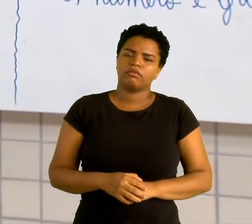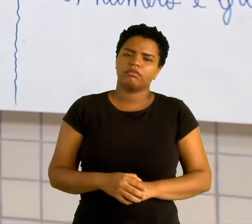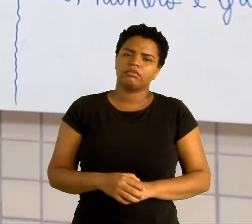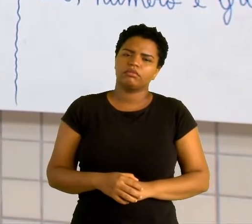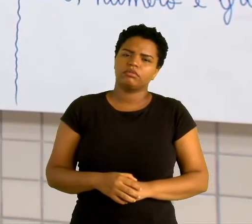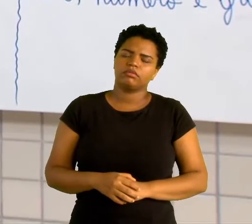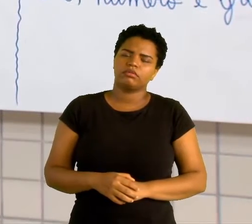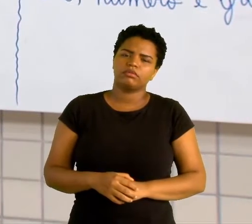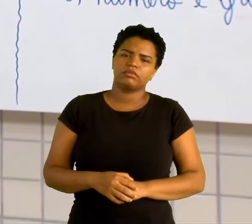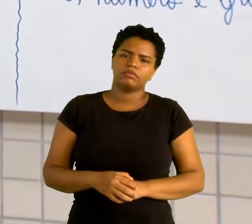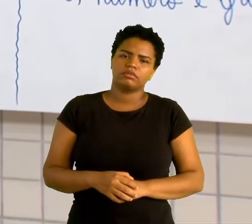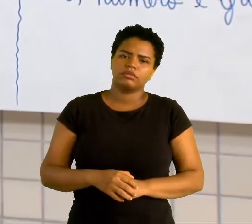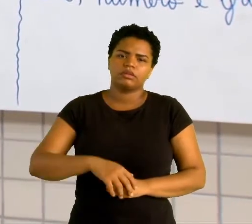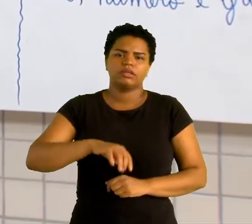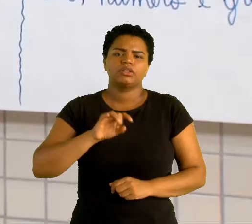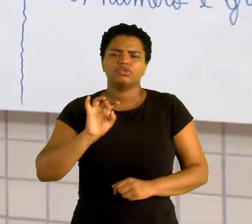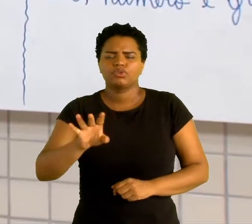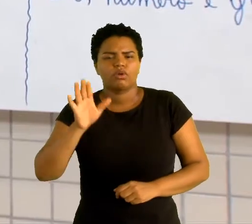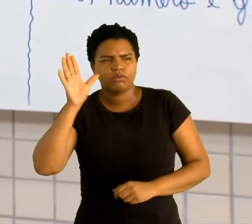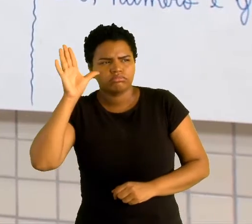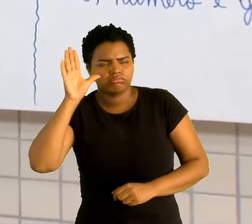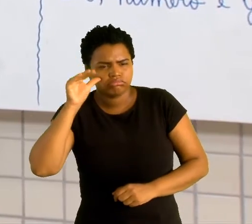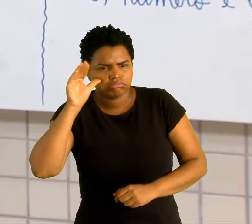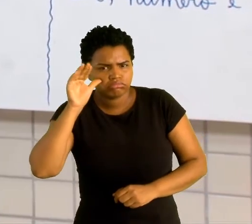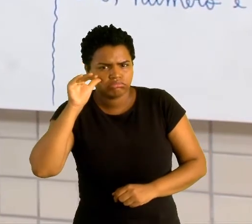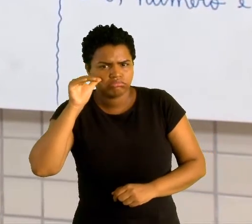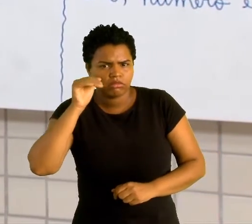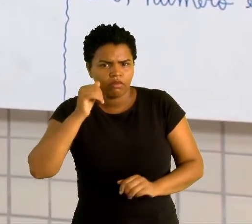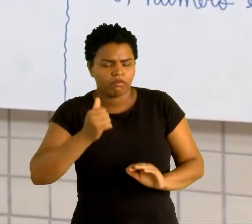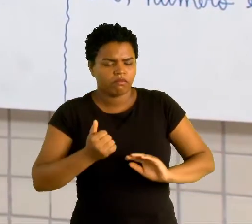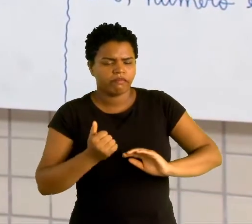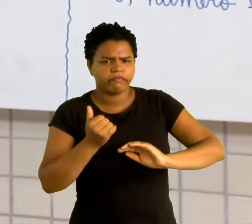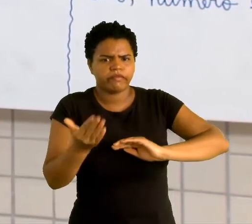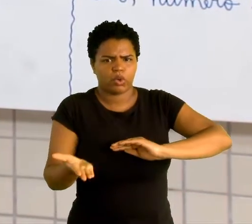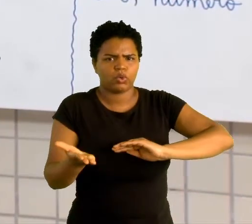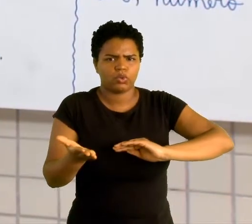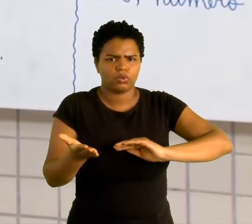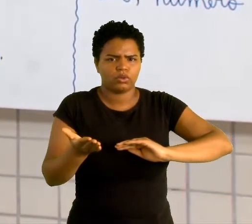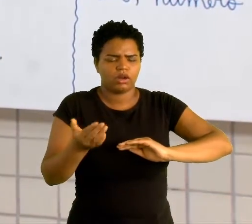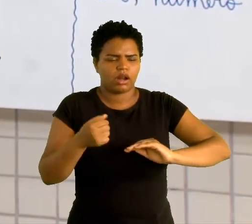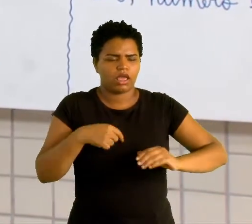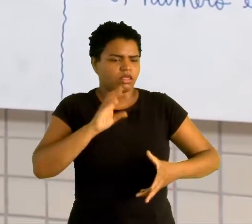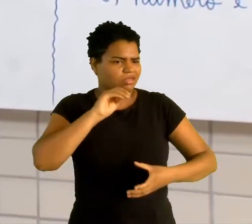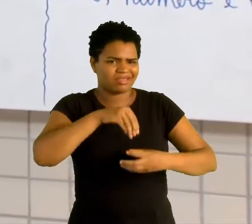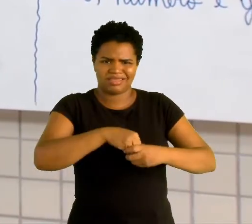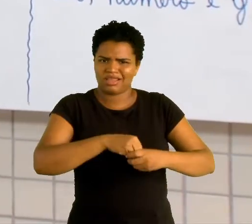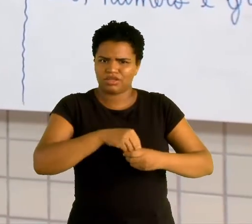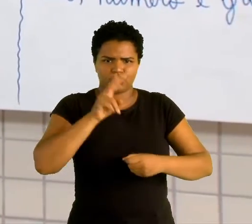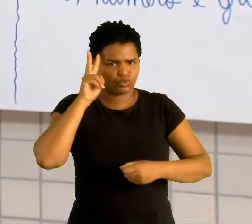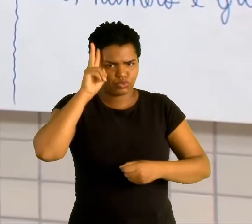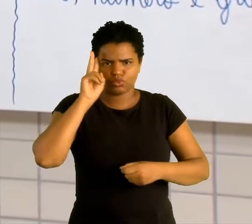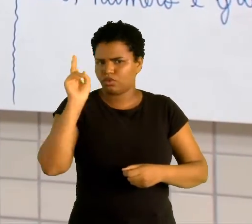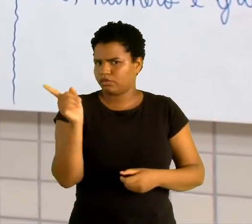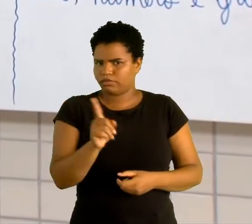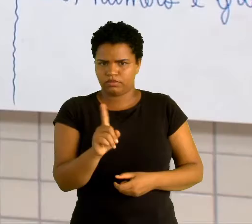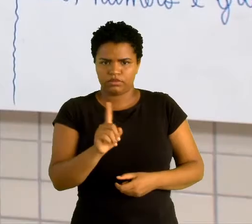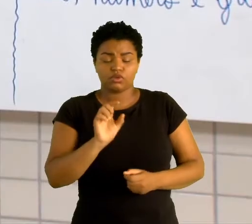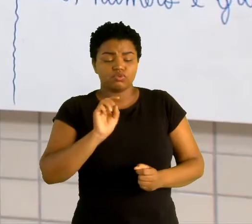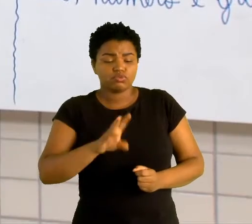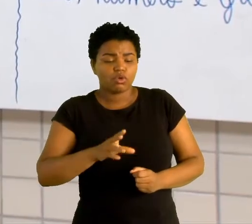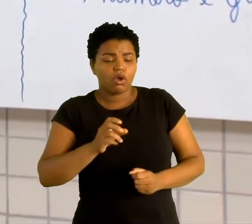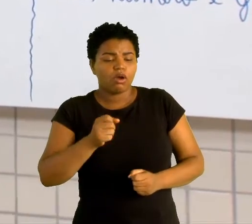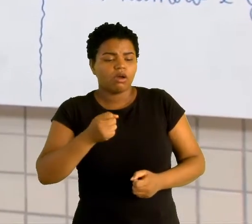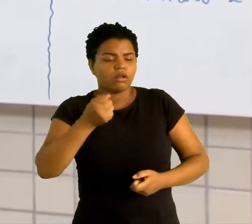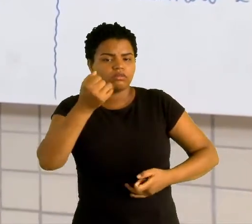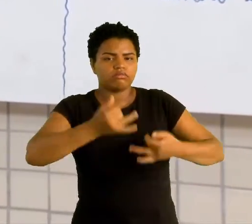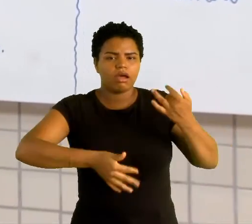ali apenas como observador, ele não vai, hora nenhuma, fazer parte da história, ele vai apenas contar